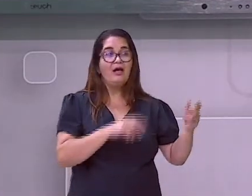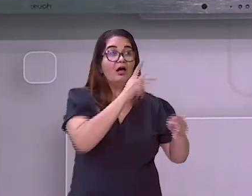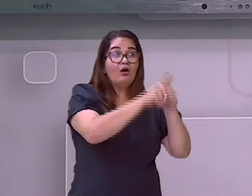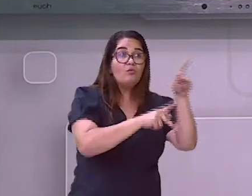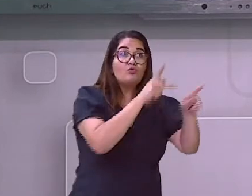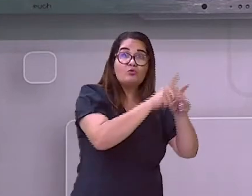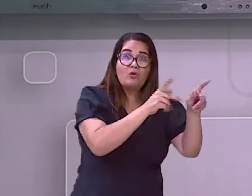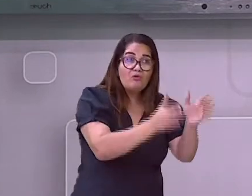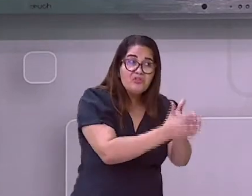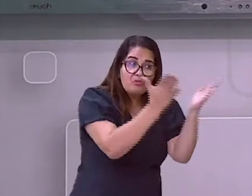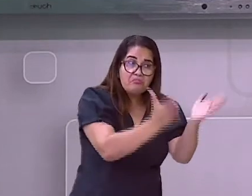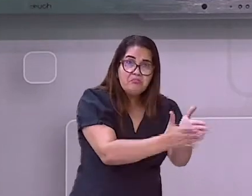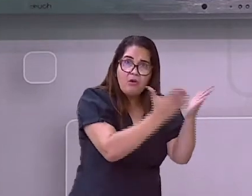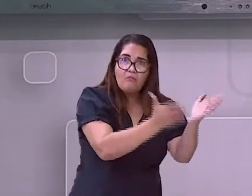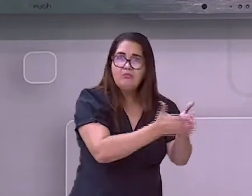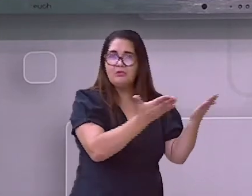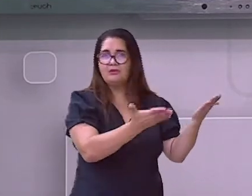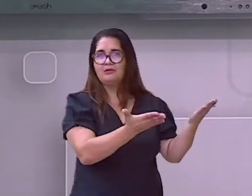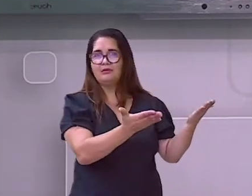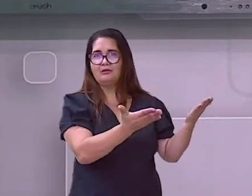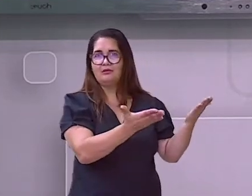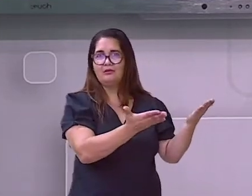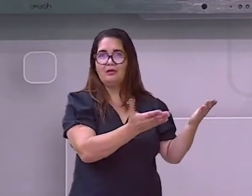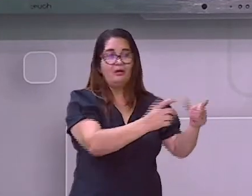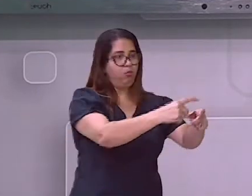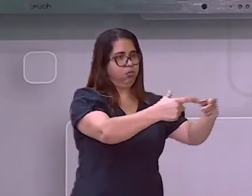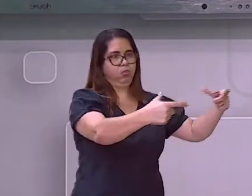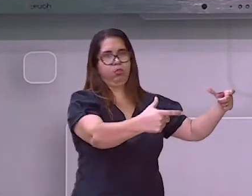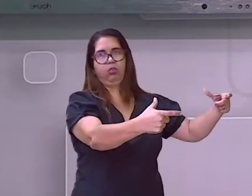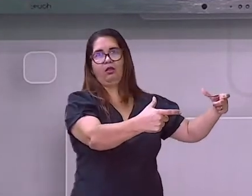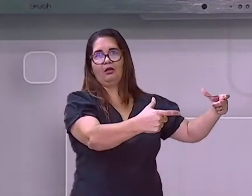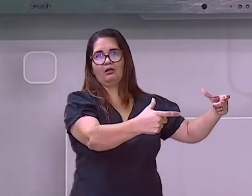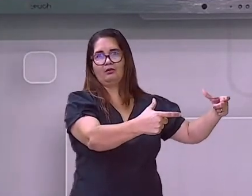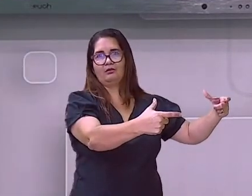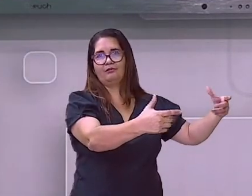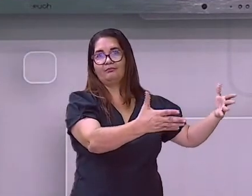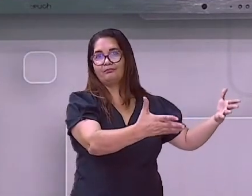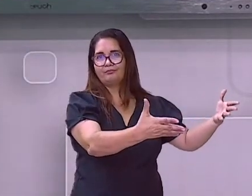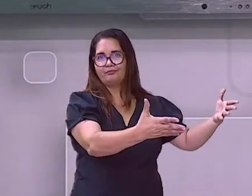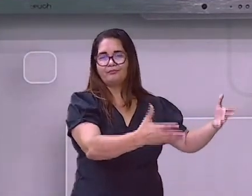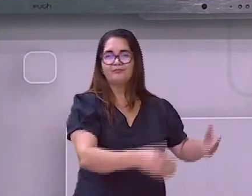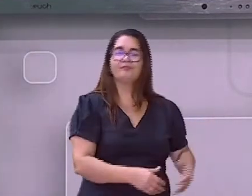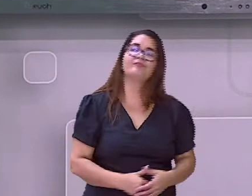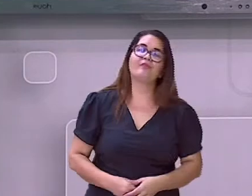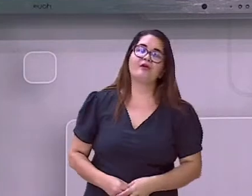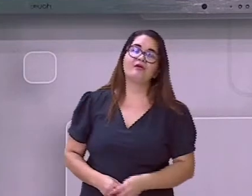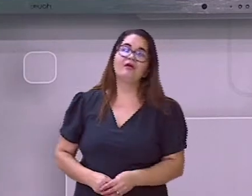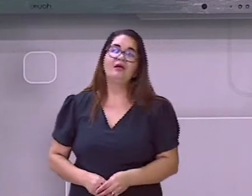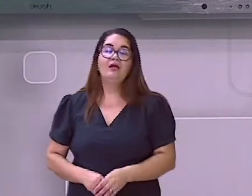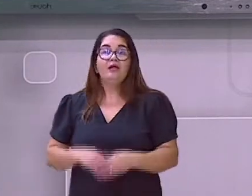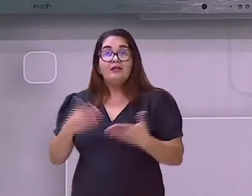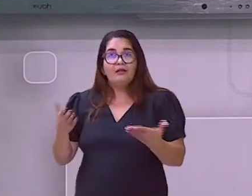Em um país menor, não existem tantas diferenças.